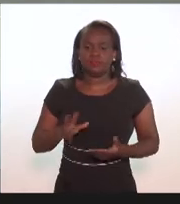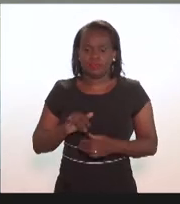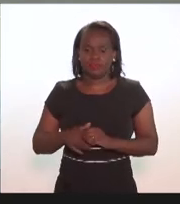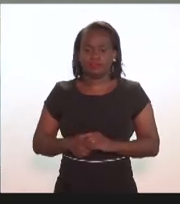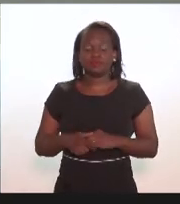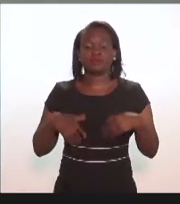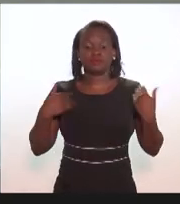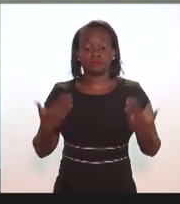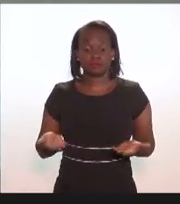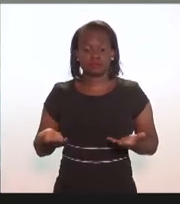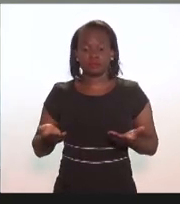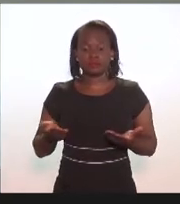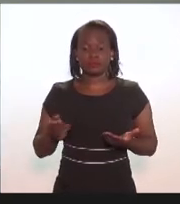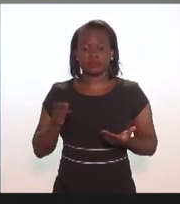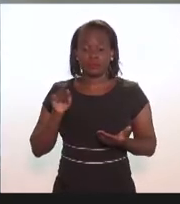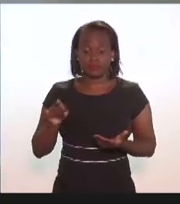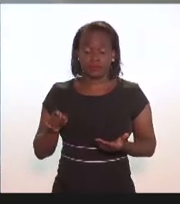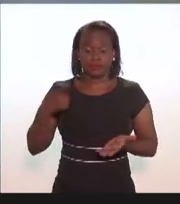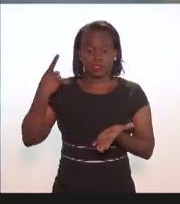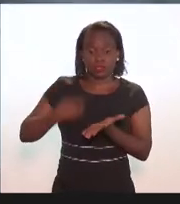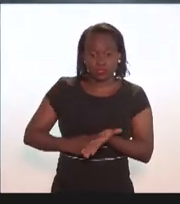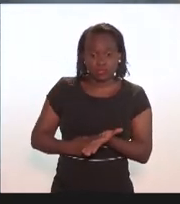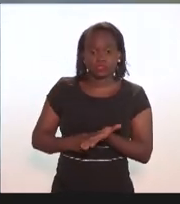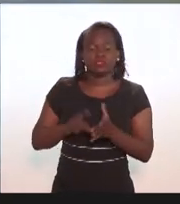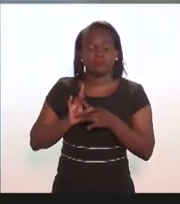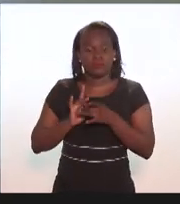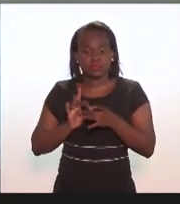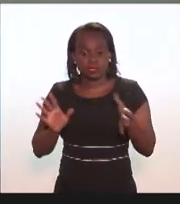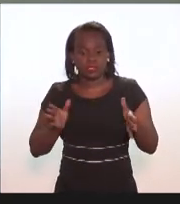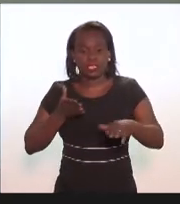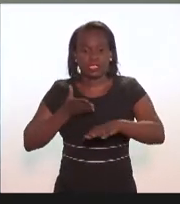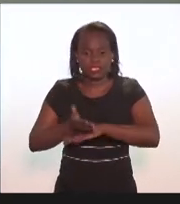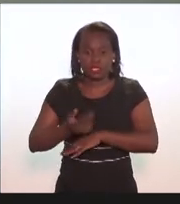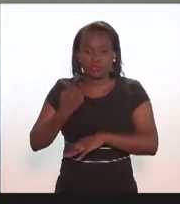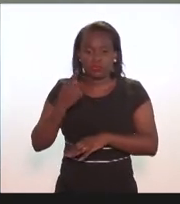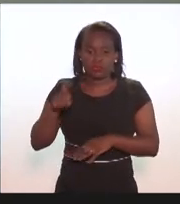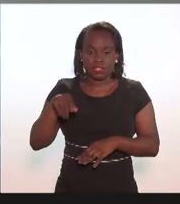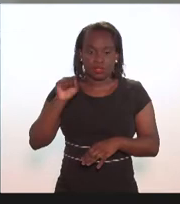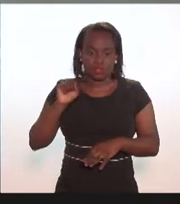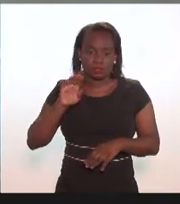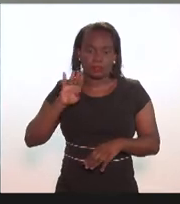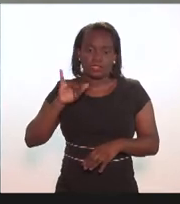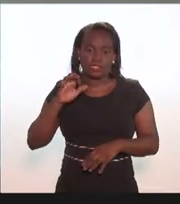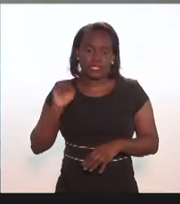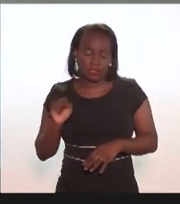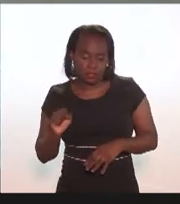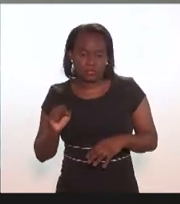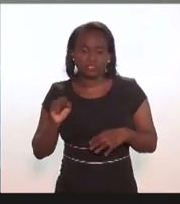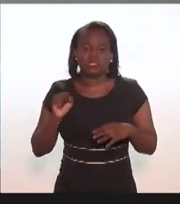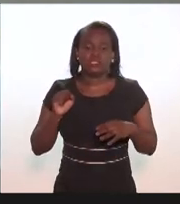quesito. Portanto, esse acordo permitiu um ingresso de 1,8 bilhão de reais para os cofres do Estado do Rio de